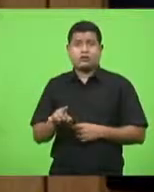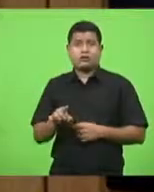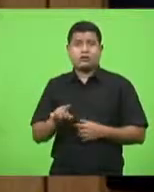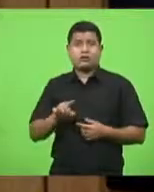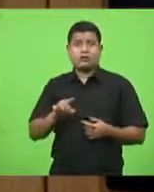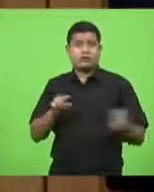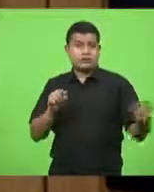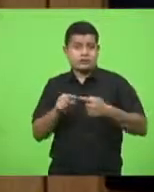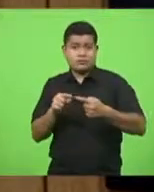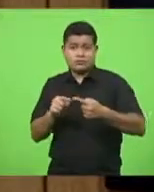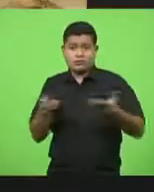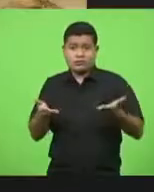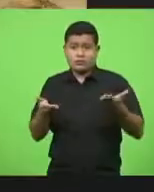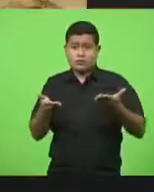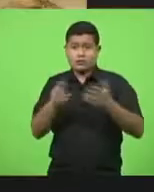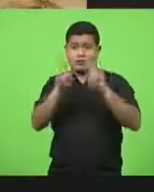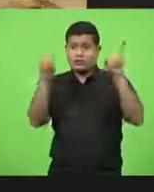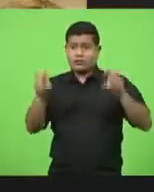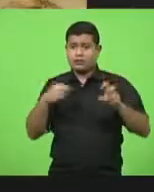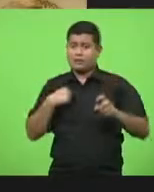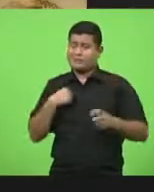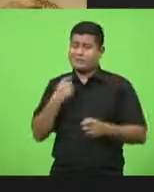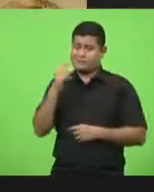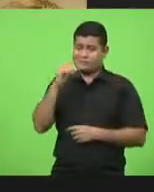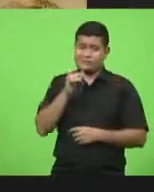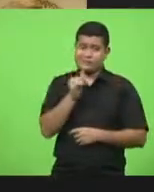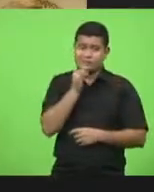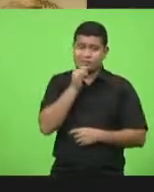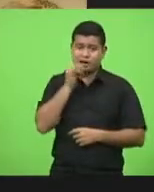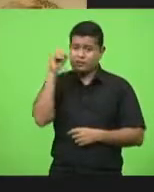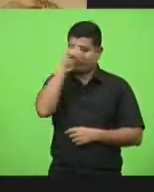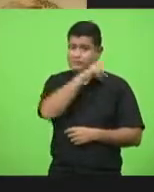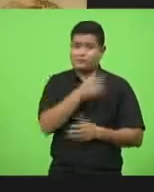matéria. Mas é complexo. É complexo.